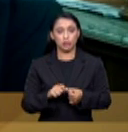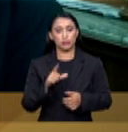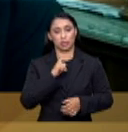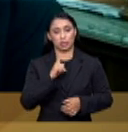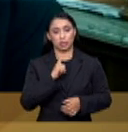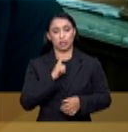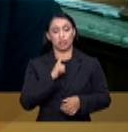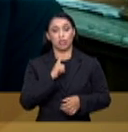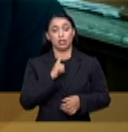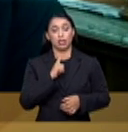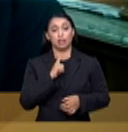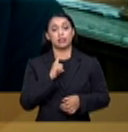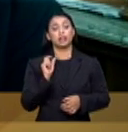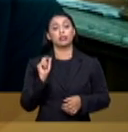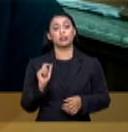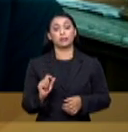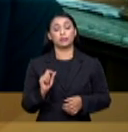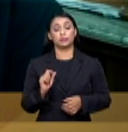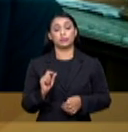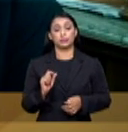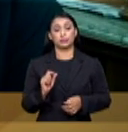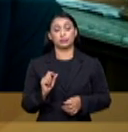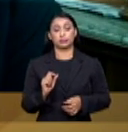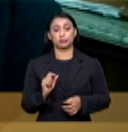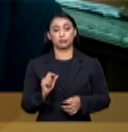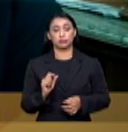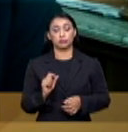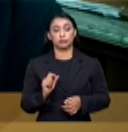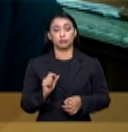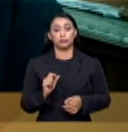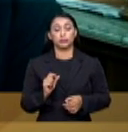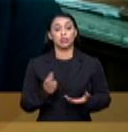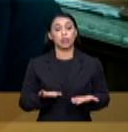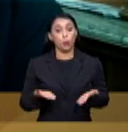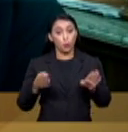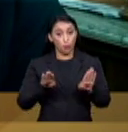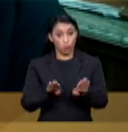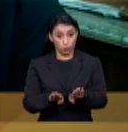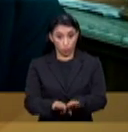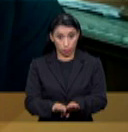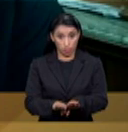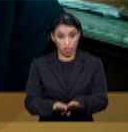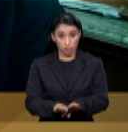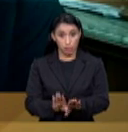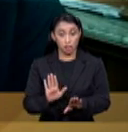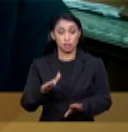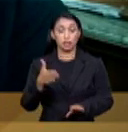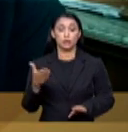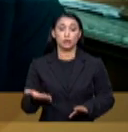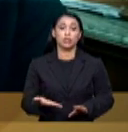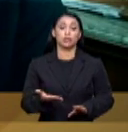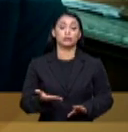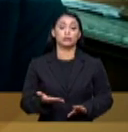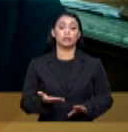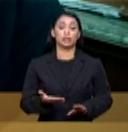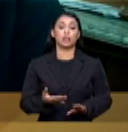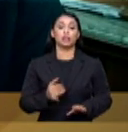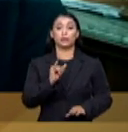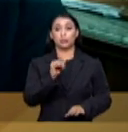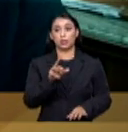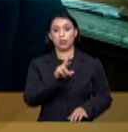a retenção para vir a ser compensada quando da declaração